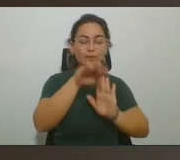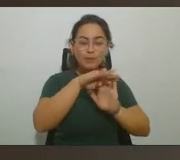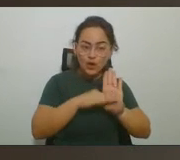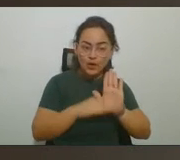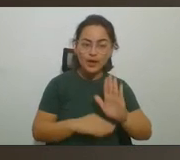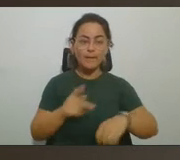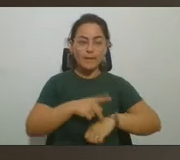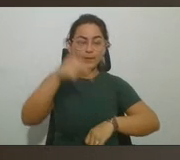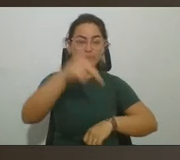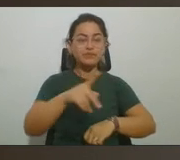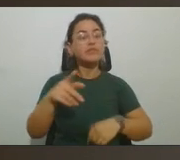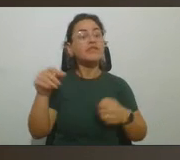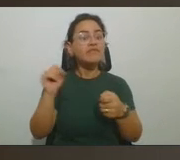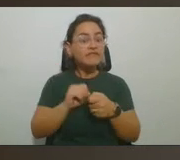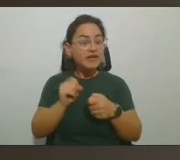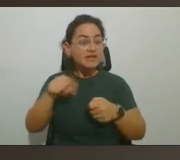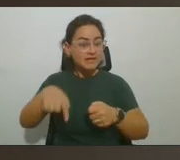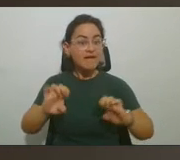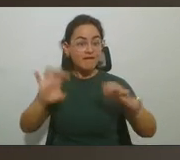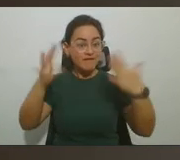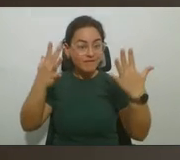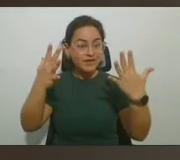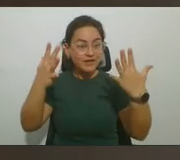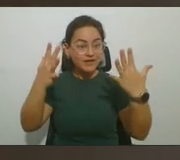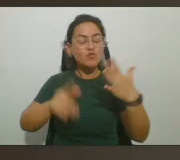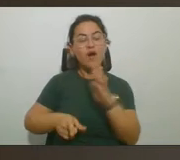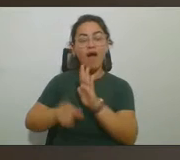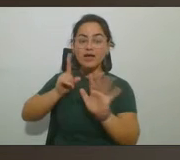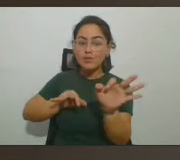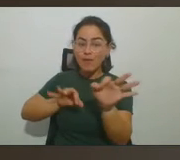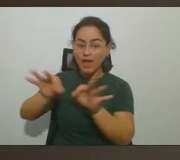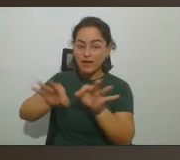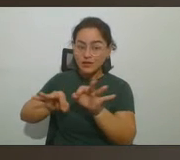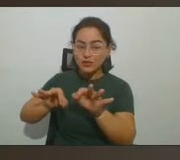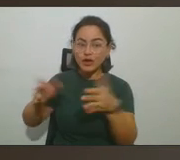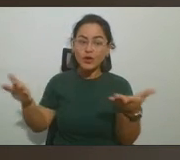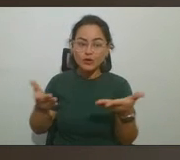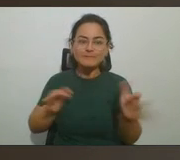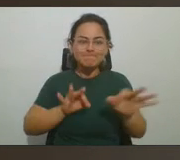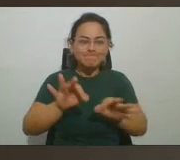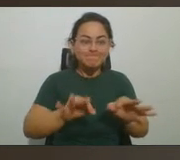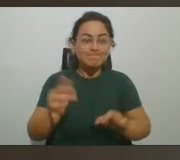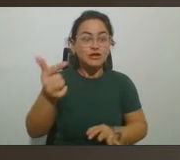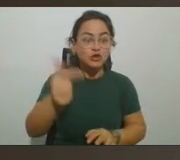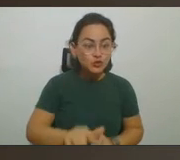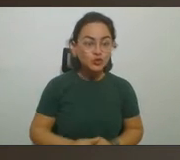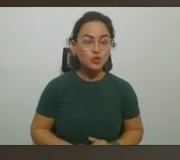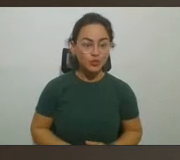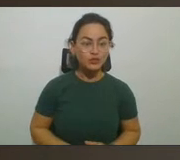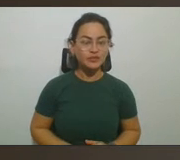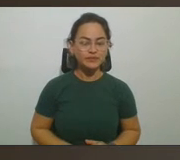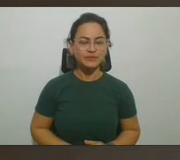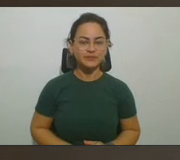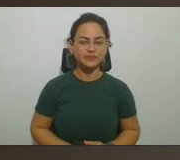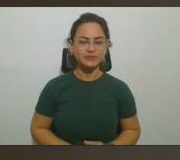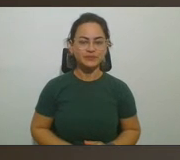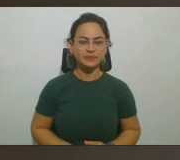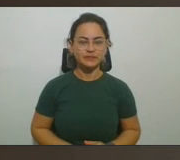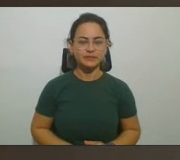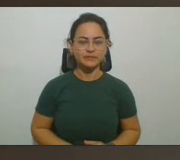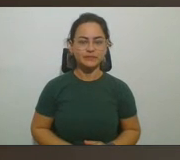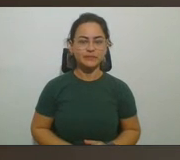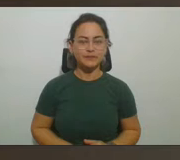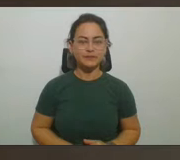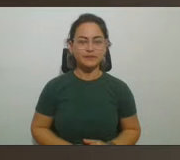realizar este evento que estava planejado de um modo e precisou se reorganizar de outro modo. E por fim,